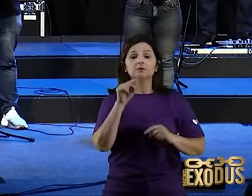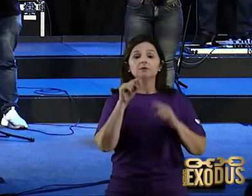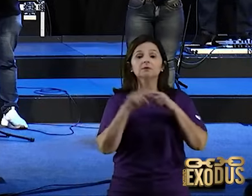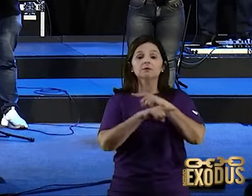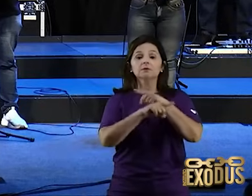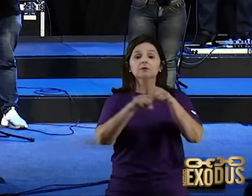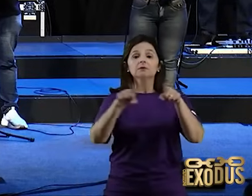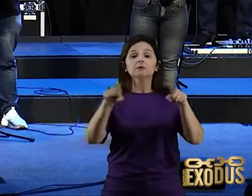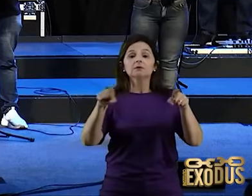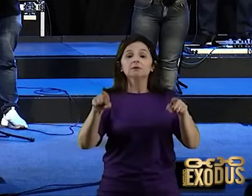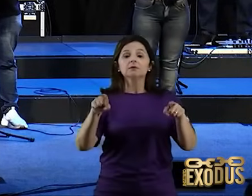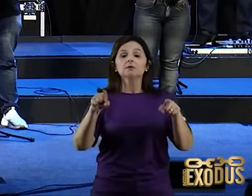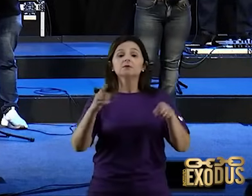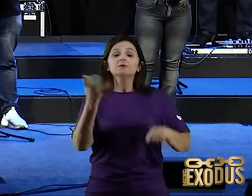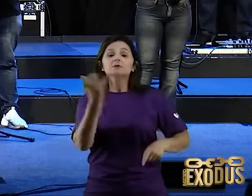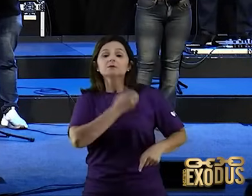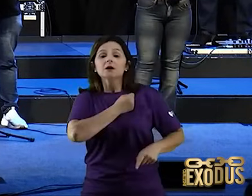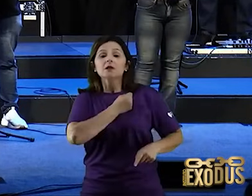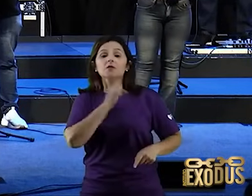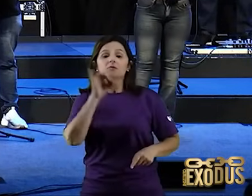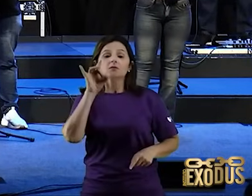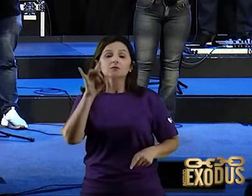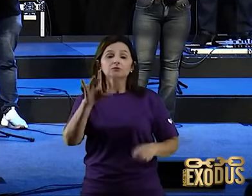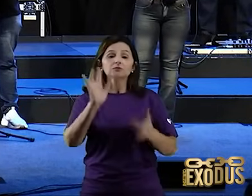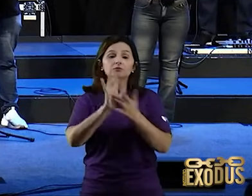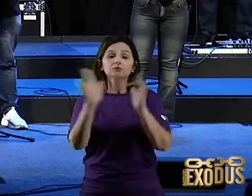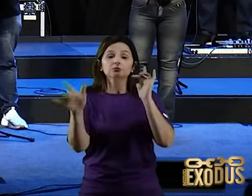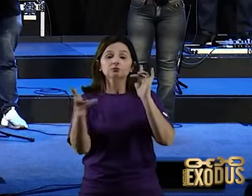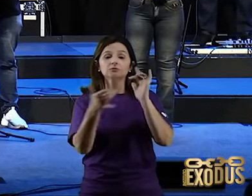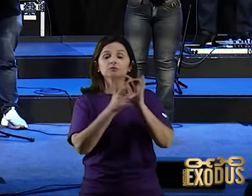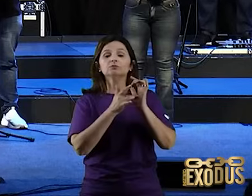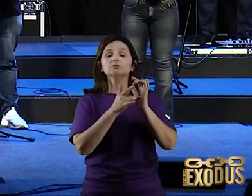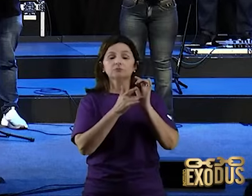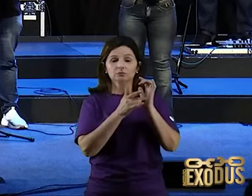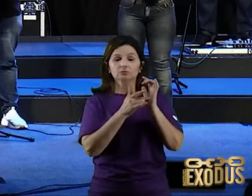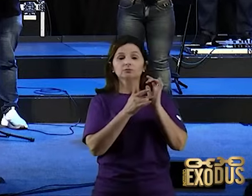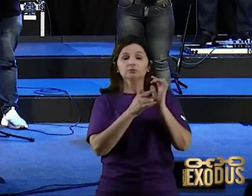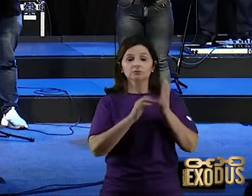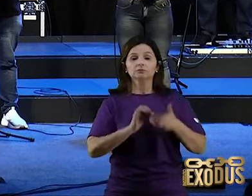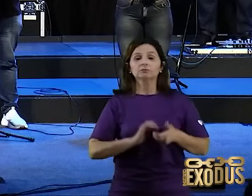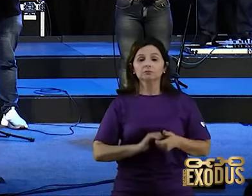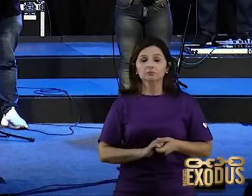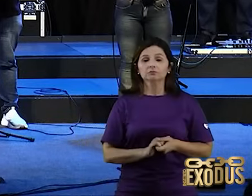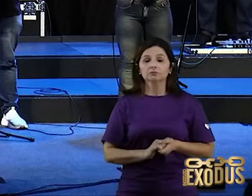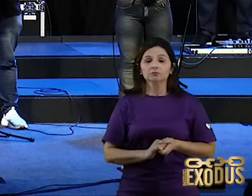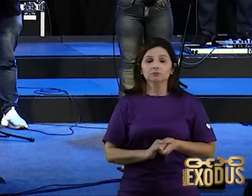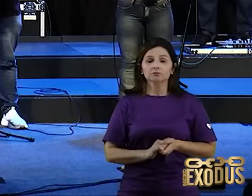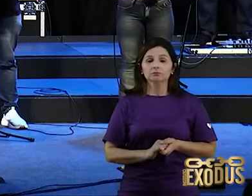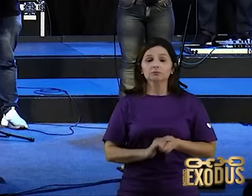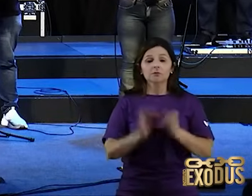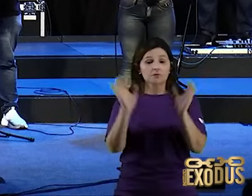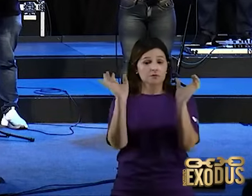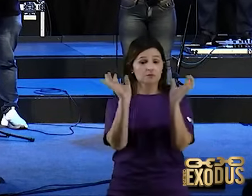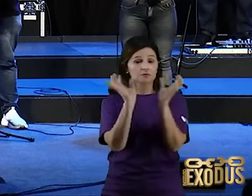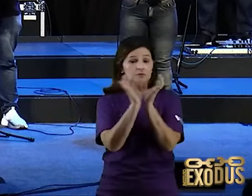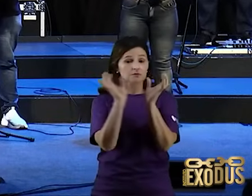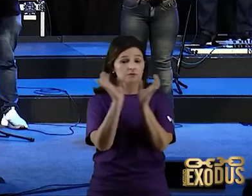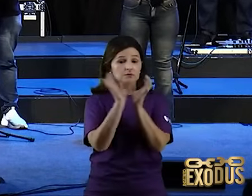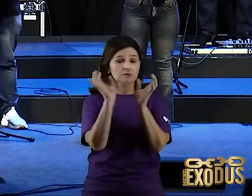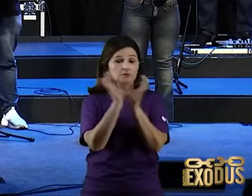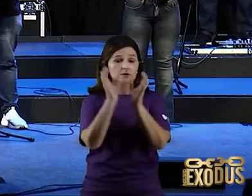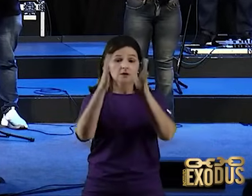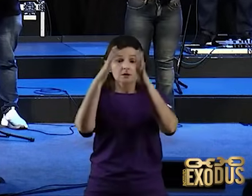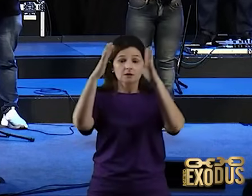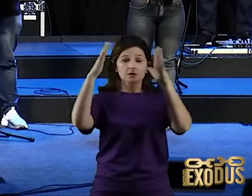você começar a botar poder em pão em suco de uva você vai cair do cavalo a ceia é uma celebração de